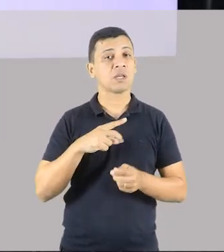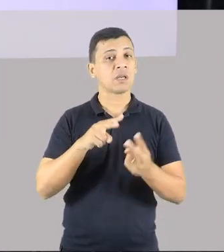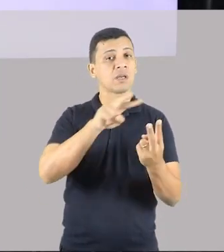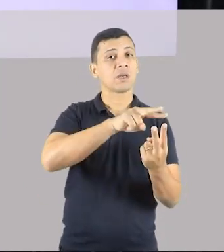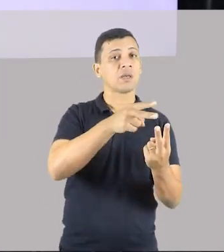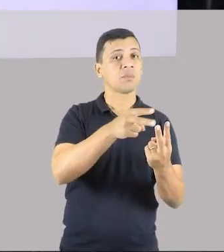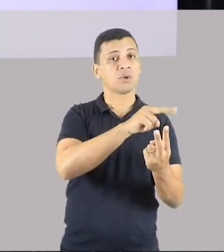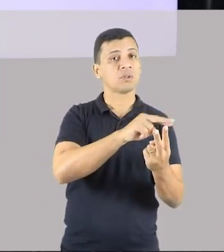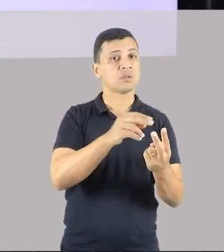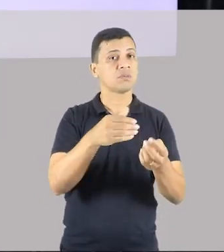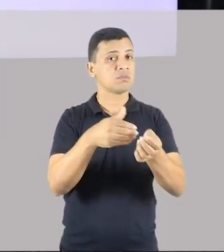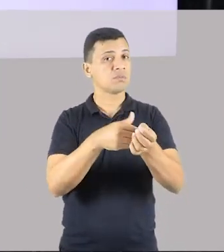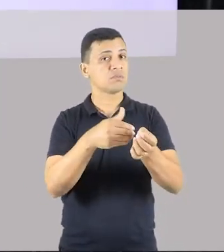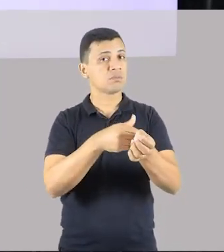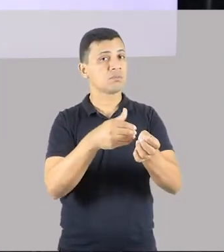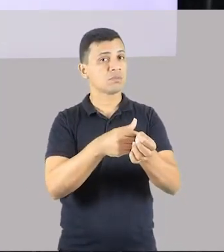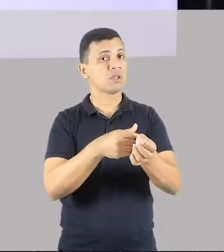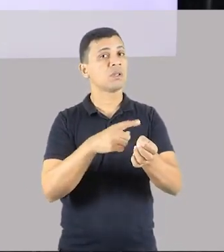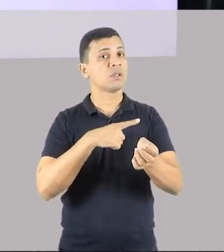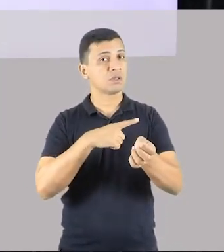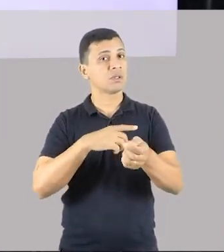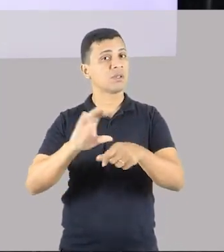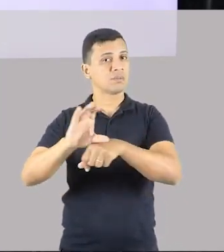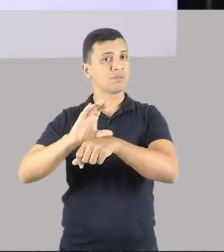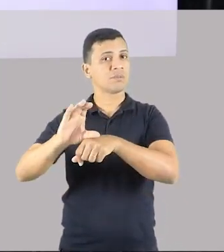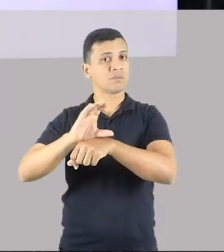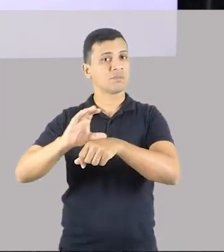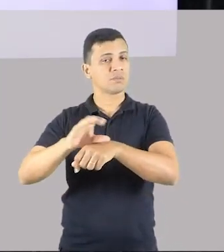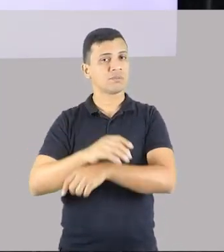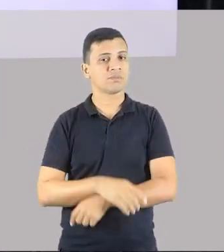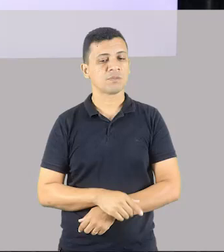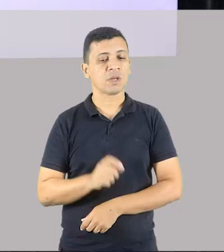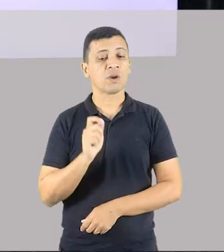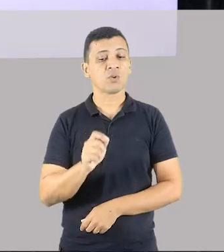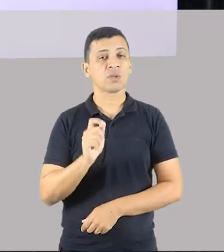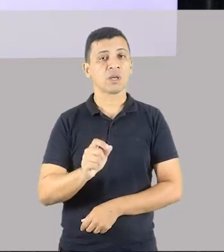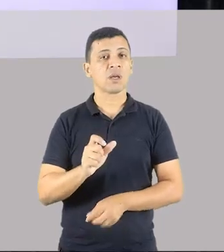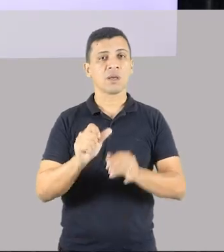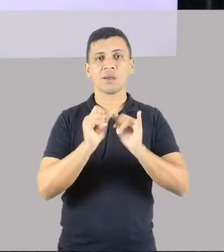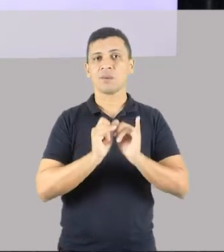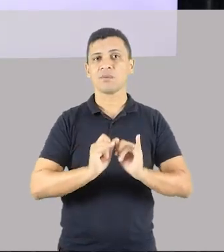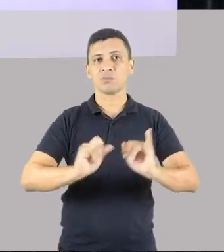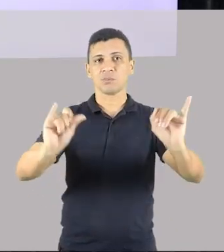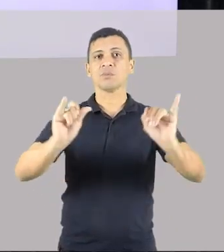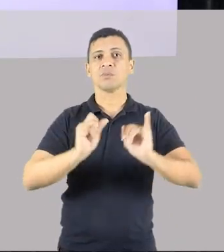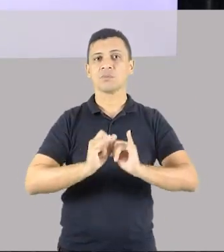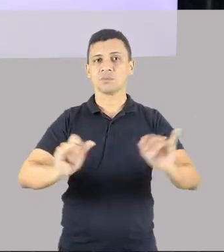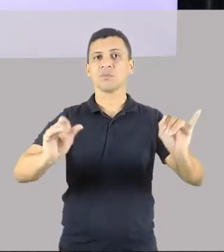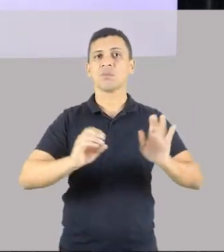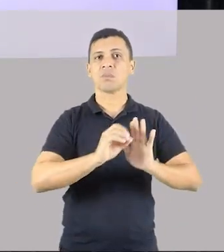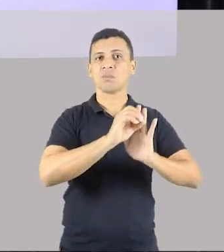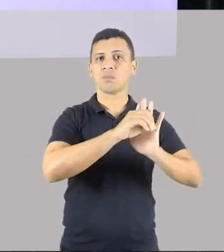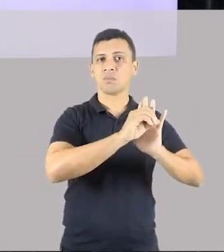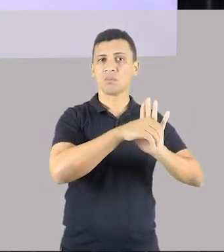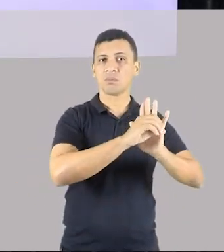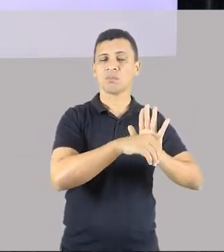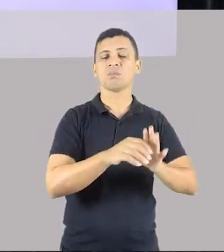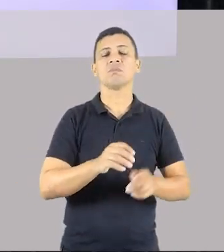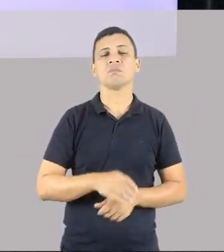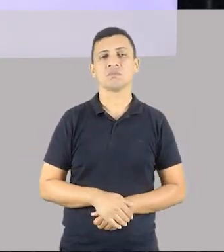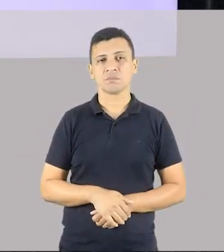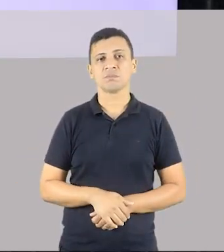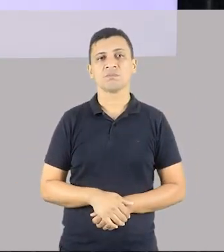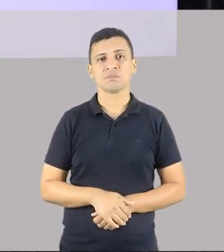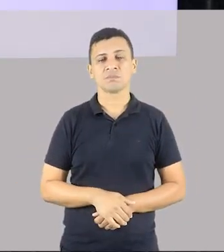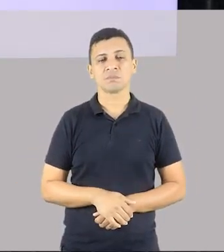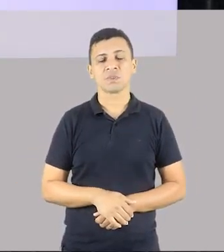de sigilo previstas na Constituição. Estou falando da divulgação oficial, princípio da publicidade,